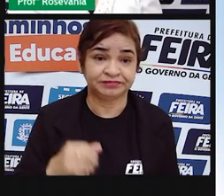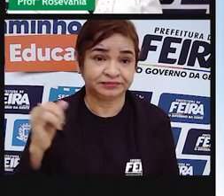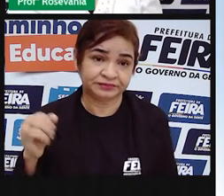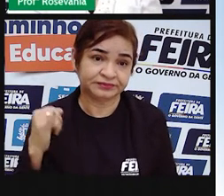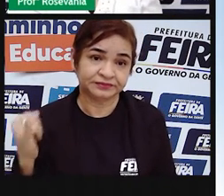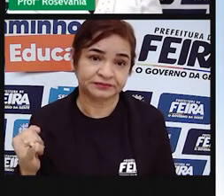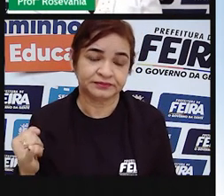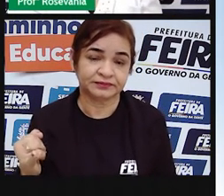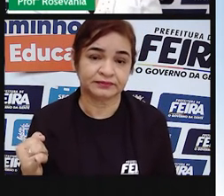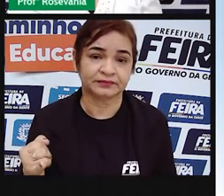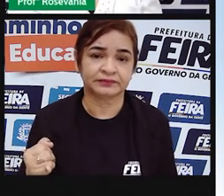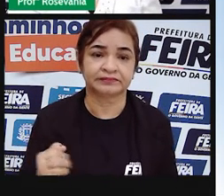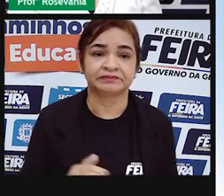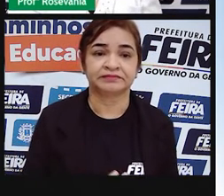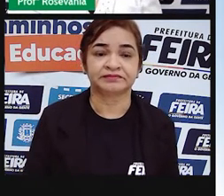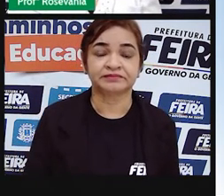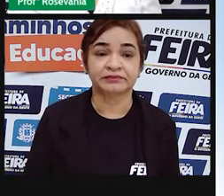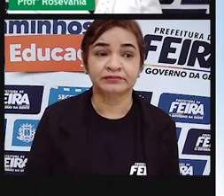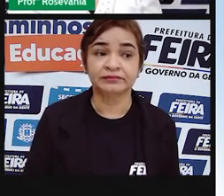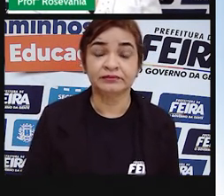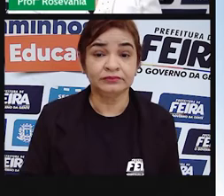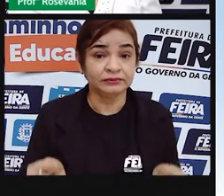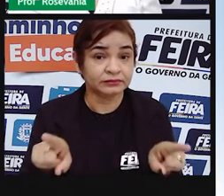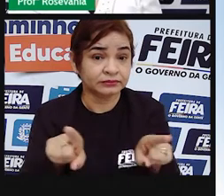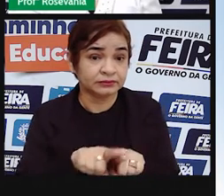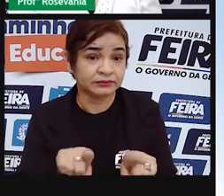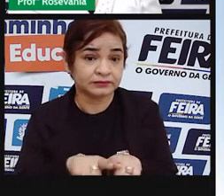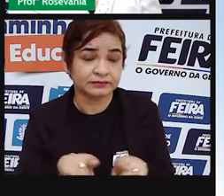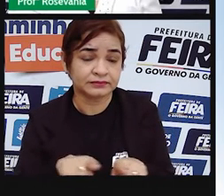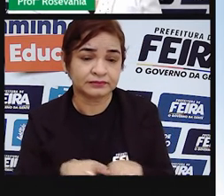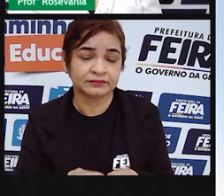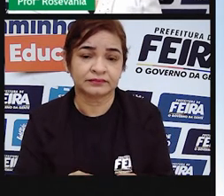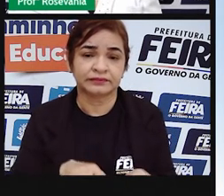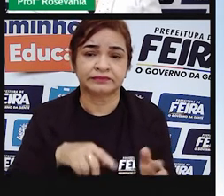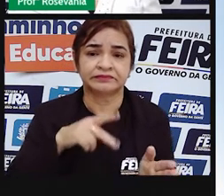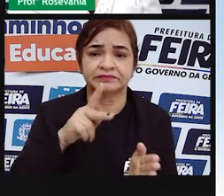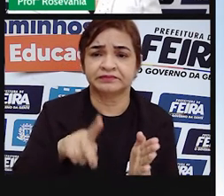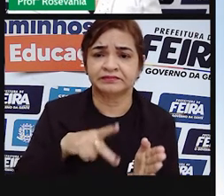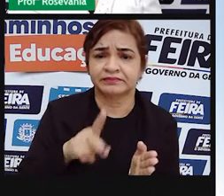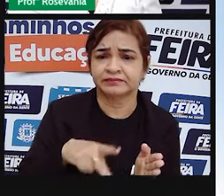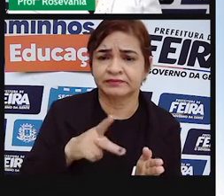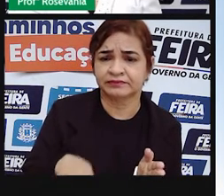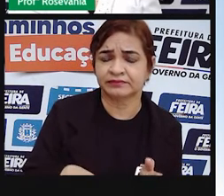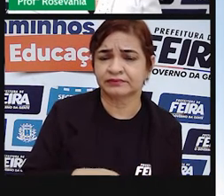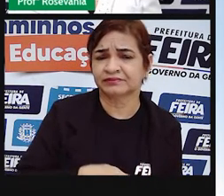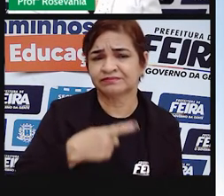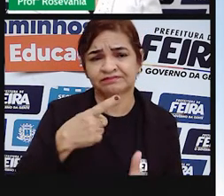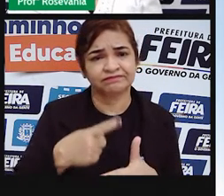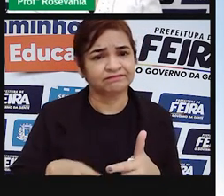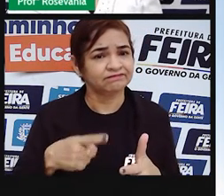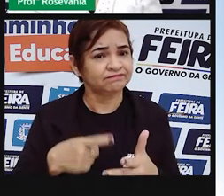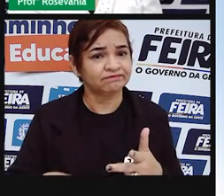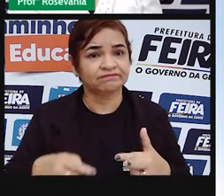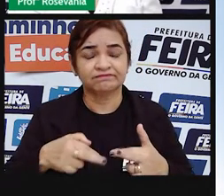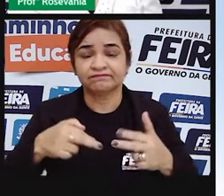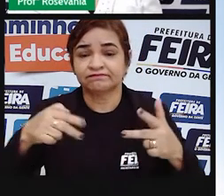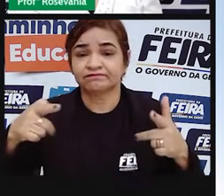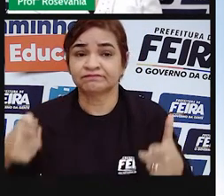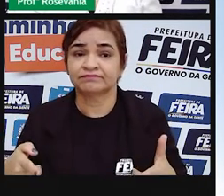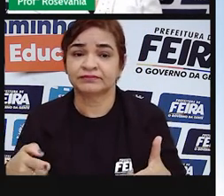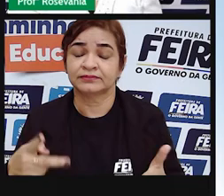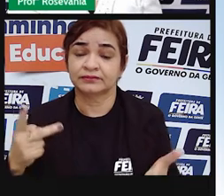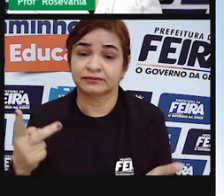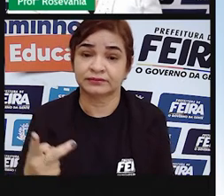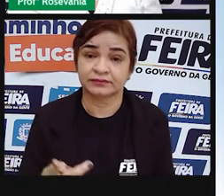né? E as condições políticas, que aqui tem a baixa ditadura, que foi um momento no qual